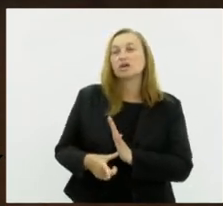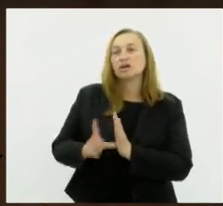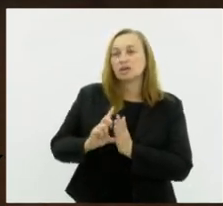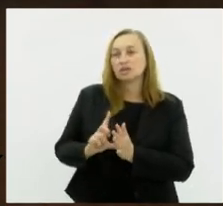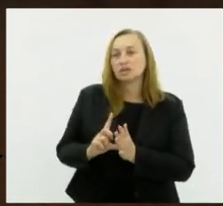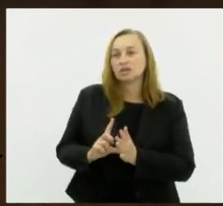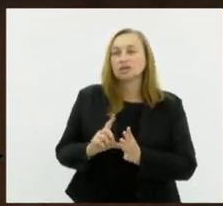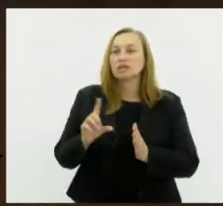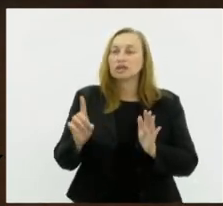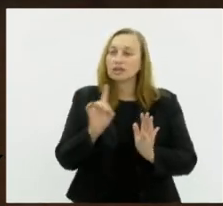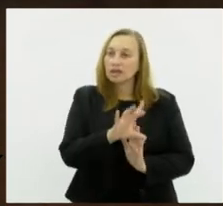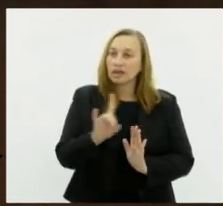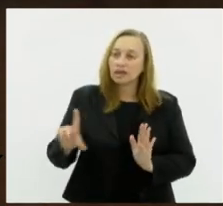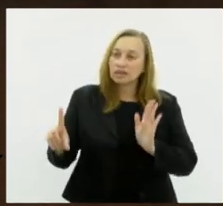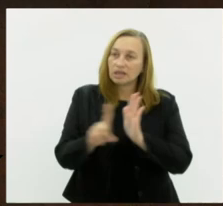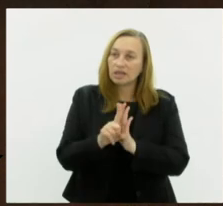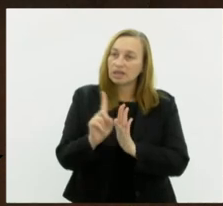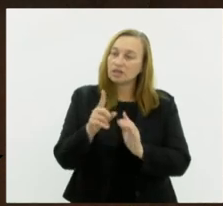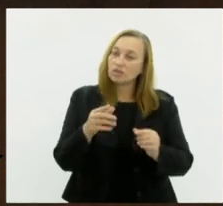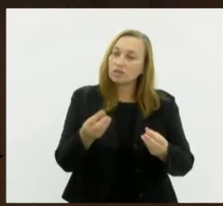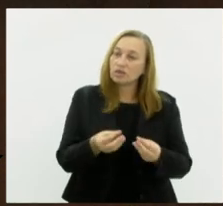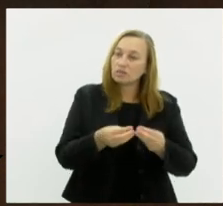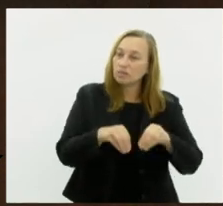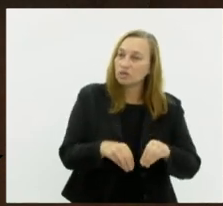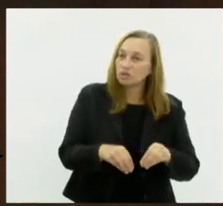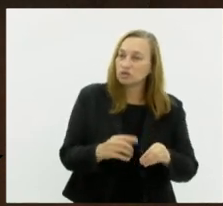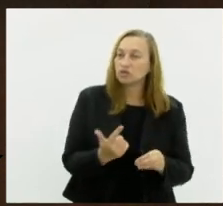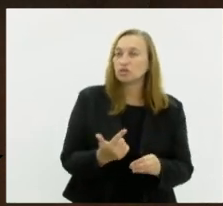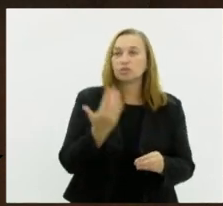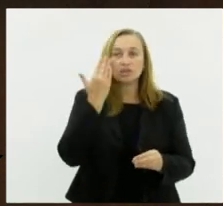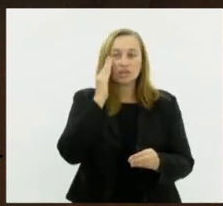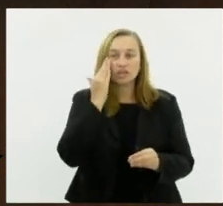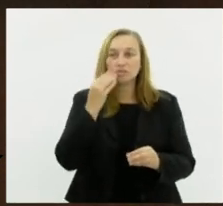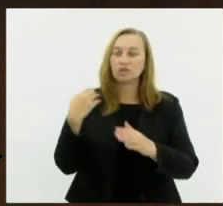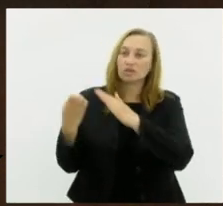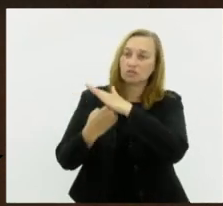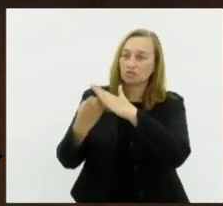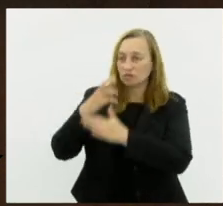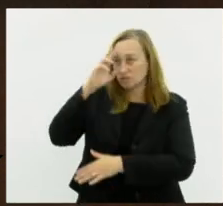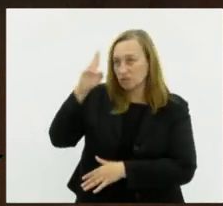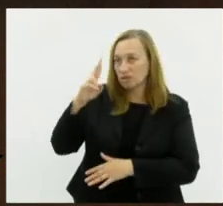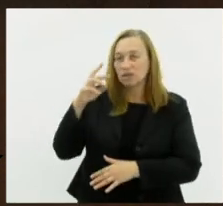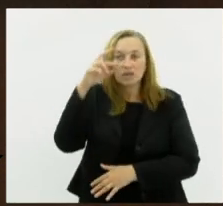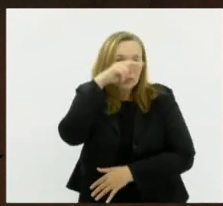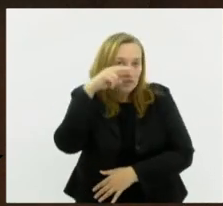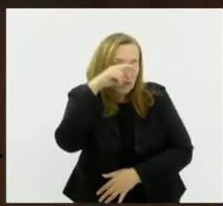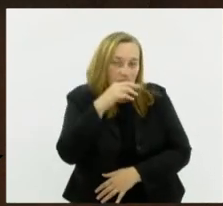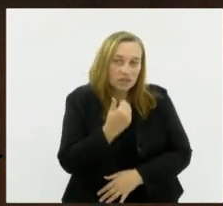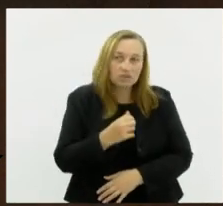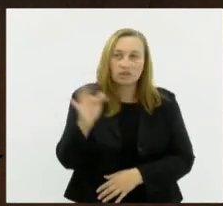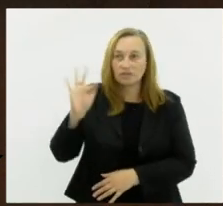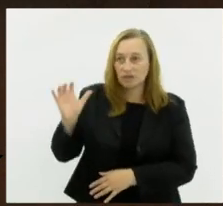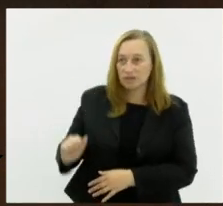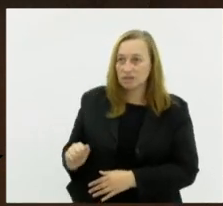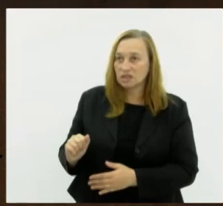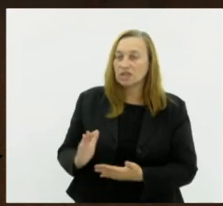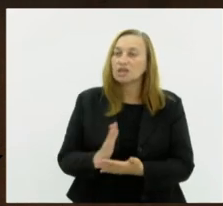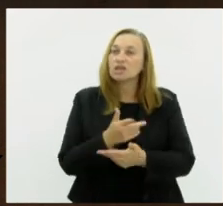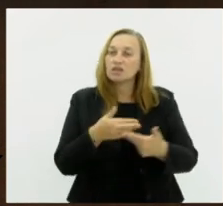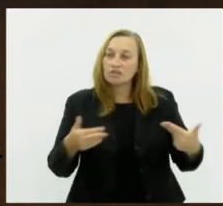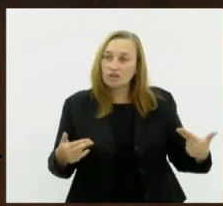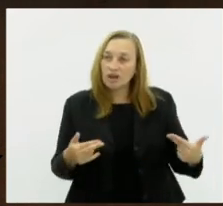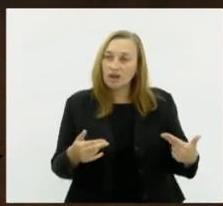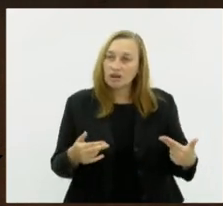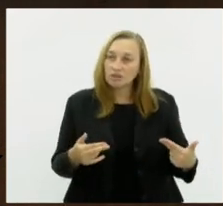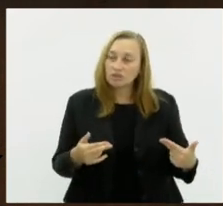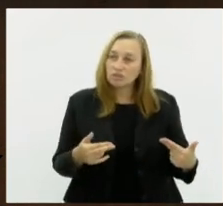tenha uma condicionante dificultando o entendimento dos empresários e a fiscalização da Secretaria de Fazenda. E muitos dos benefícios fiscais